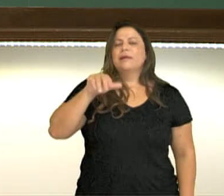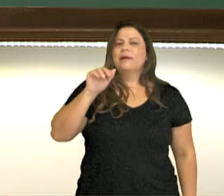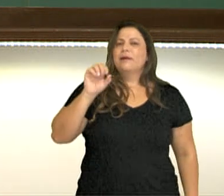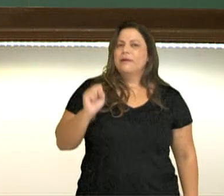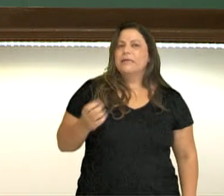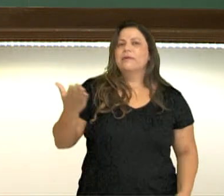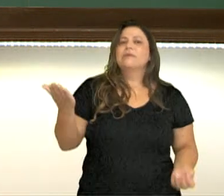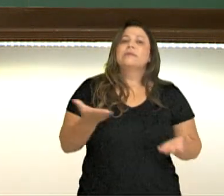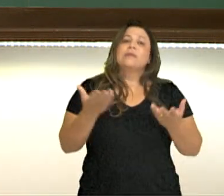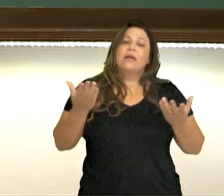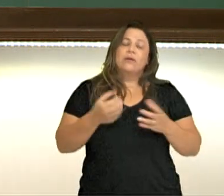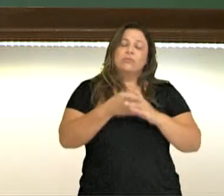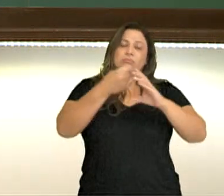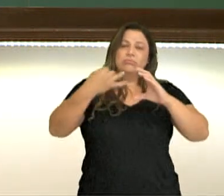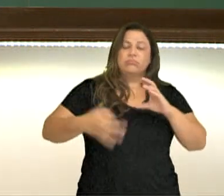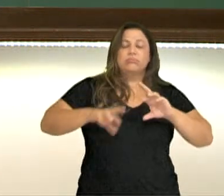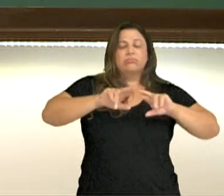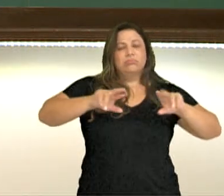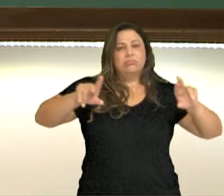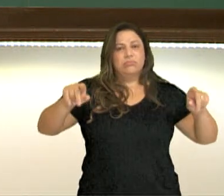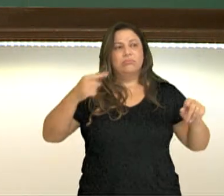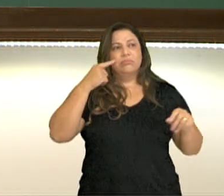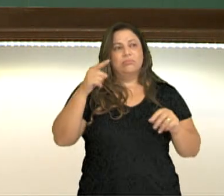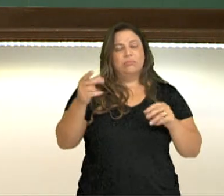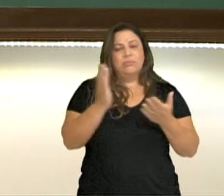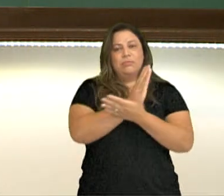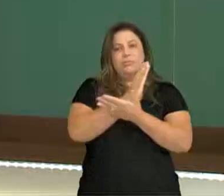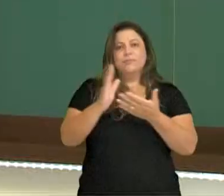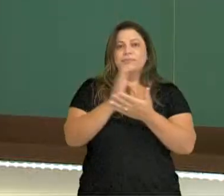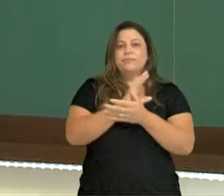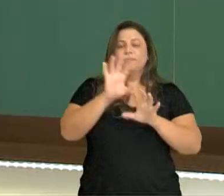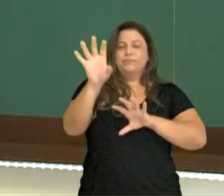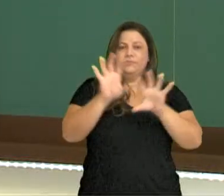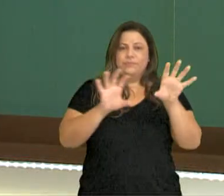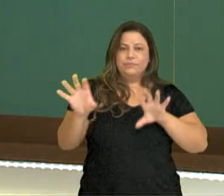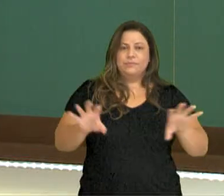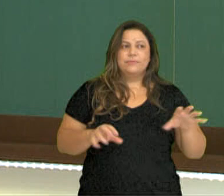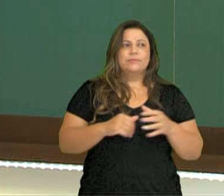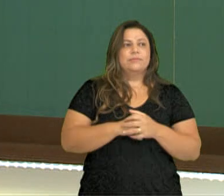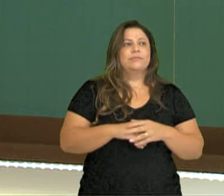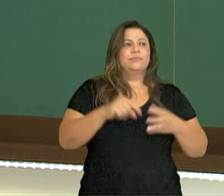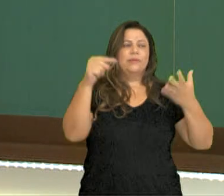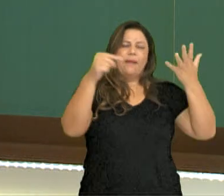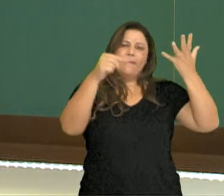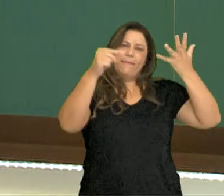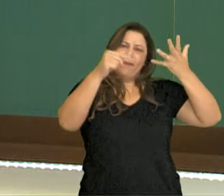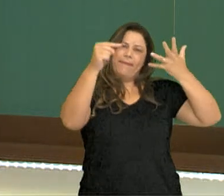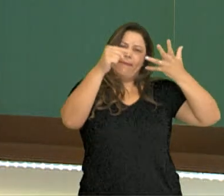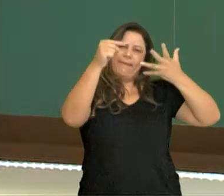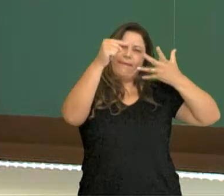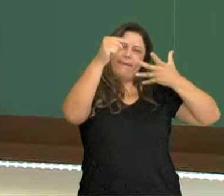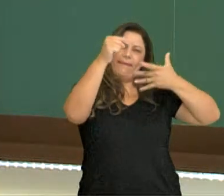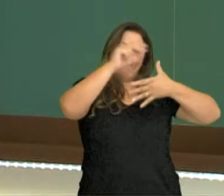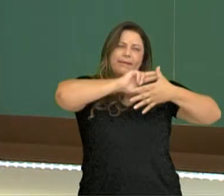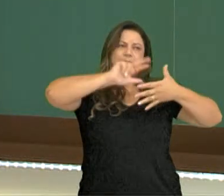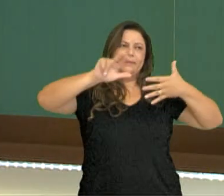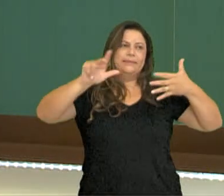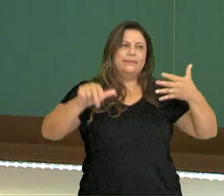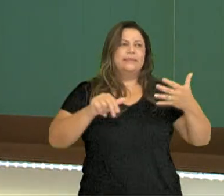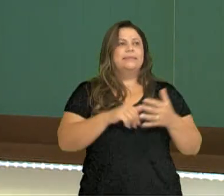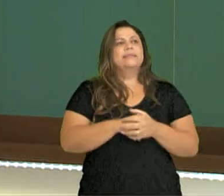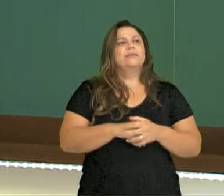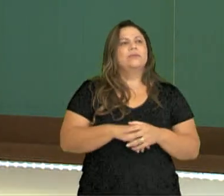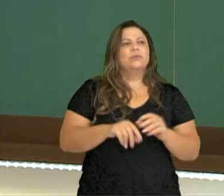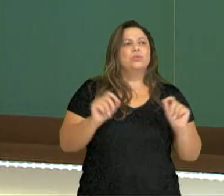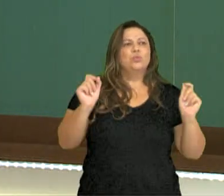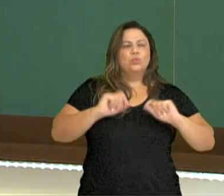à classificação dos protozoários. Então eles são divididos nesses grupos aqui. Então nós temos, por exemplo, né, os amebozoários,